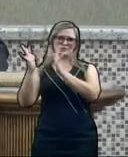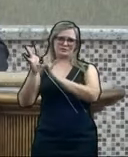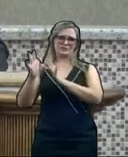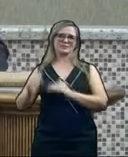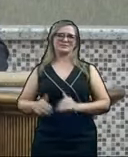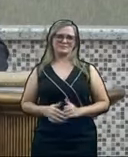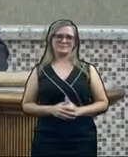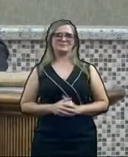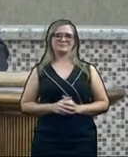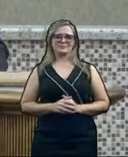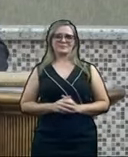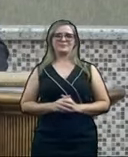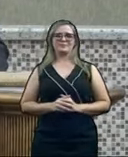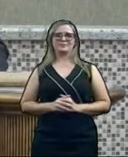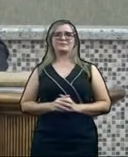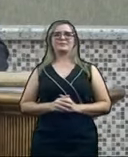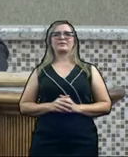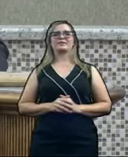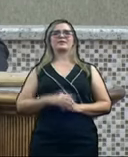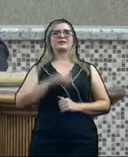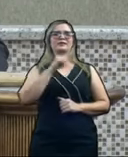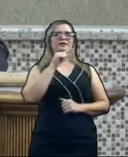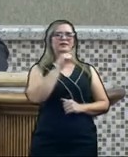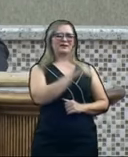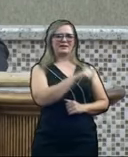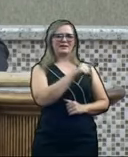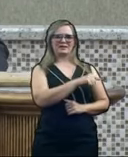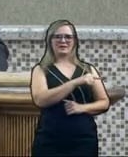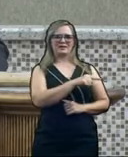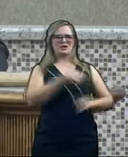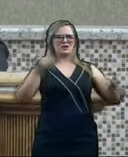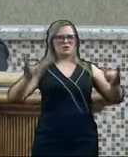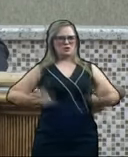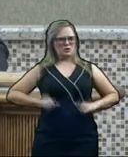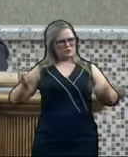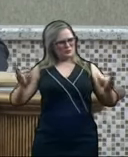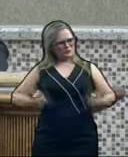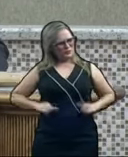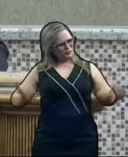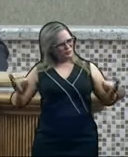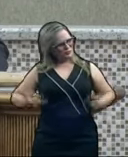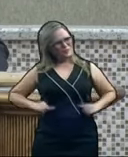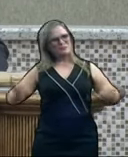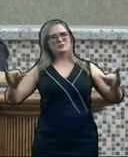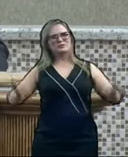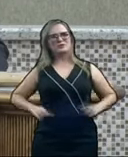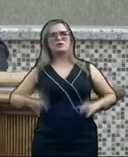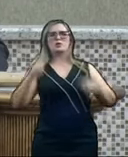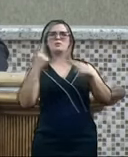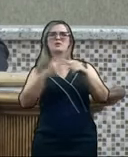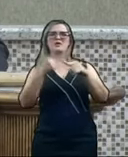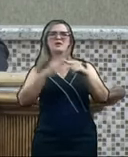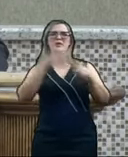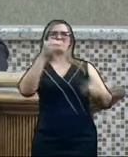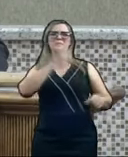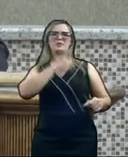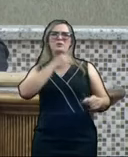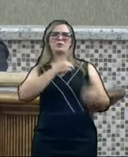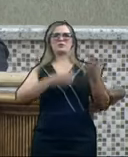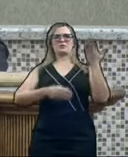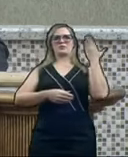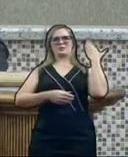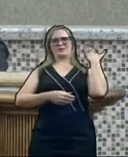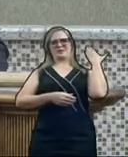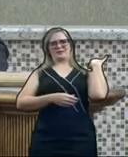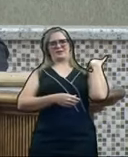a Jacó por Sua má conduta foi assinado na Terra Prometida da sua terra prometida com nada